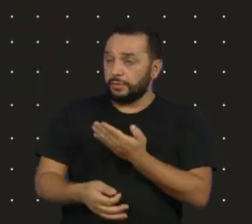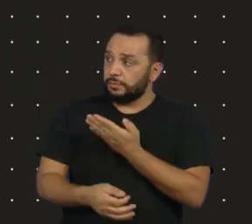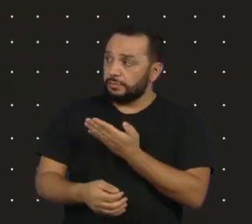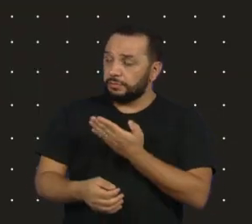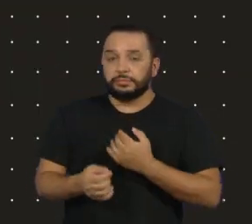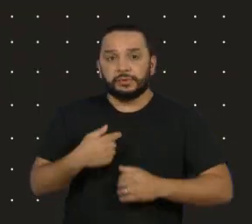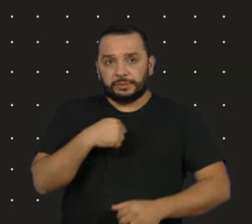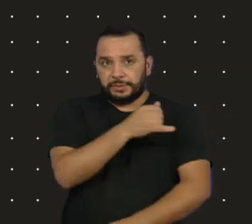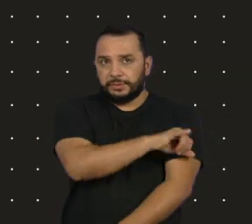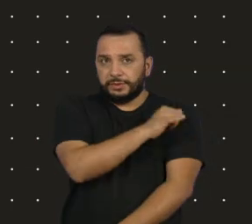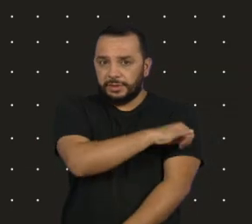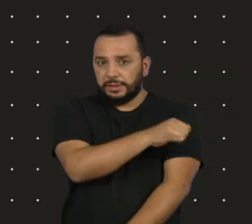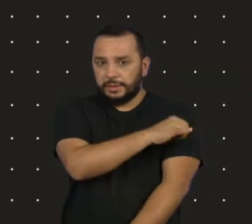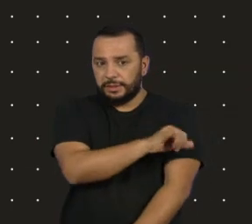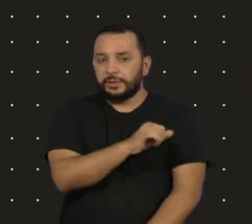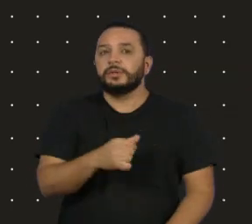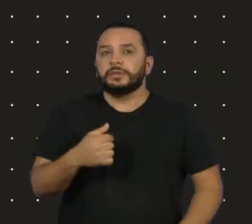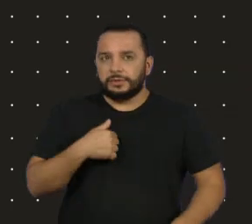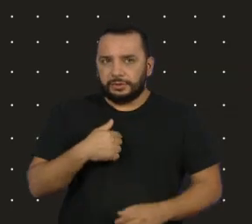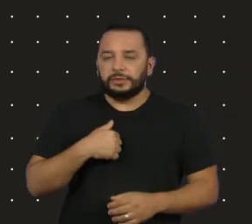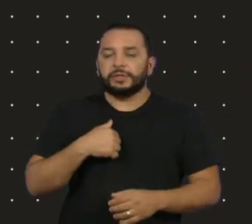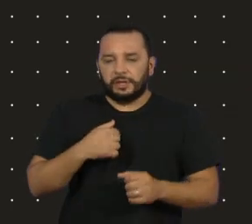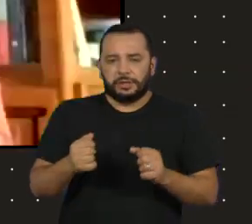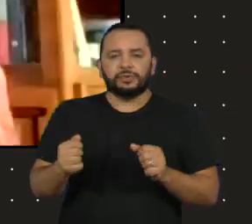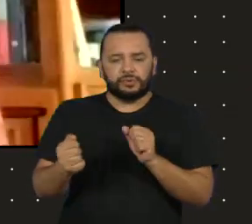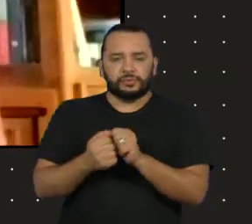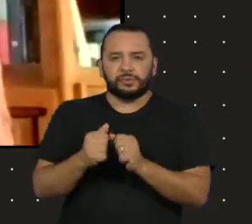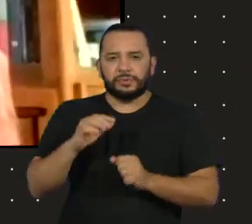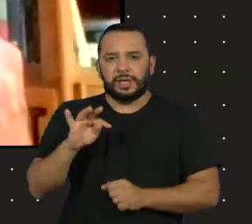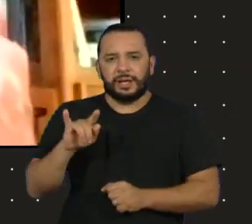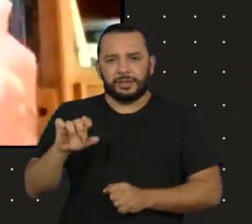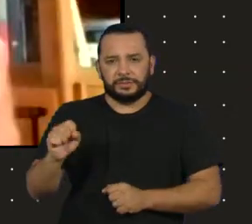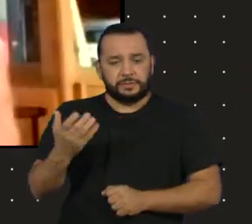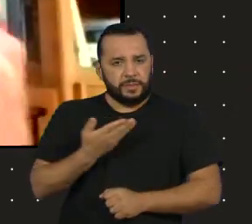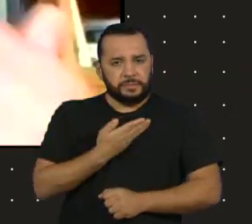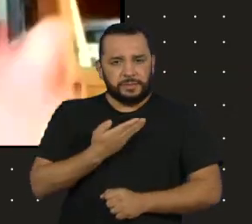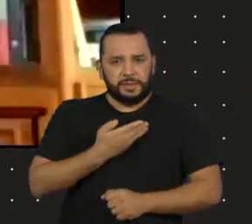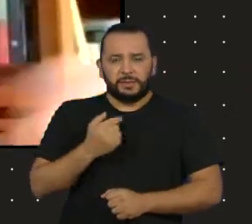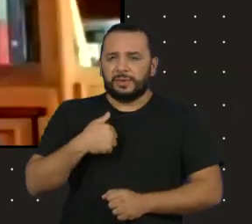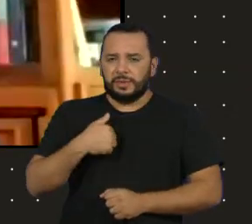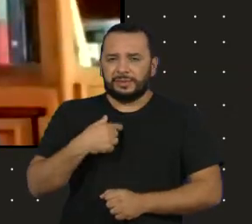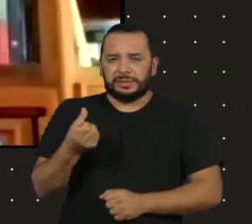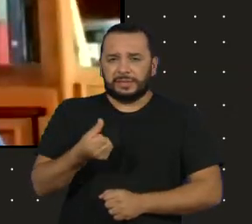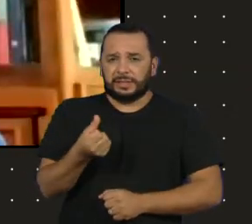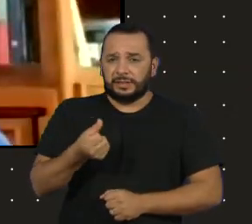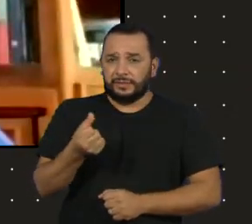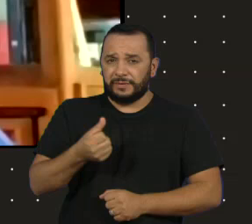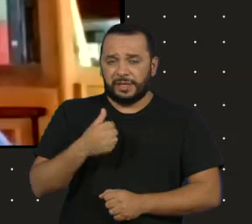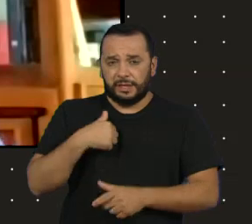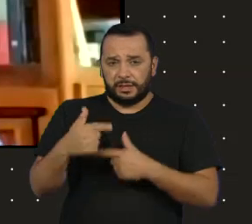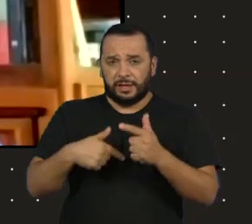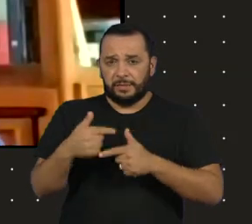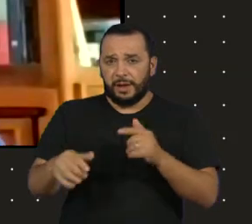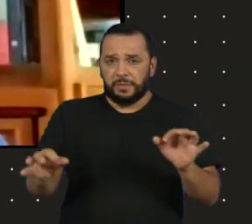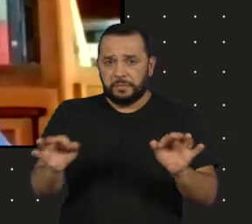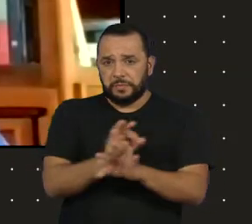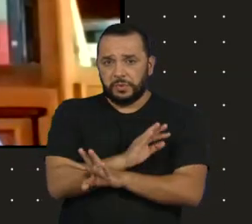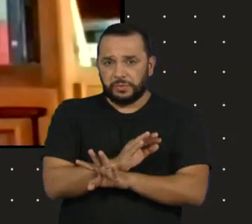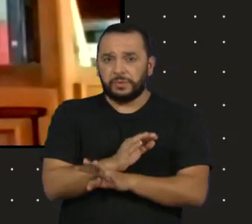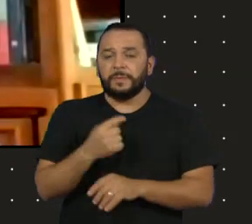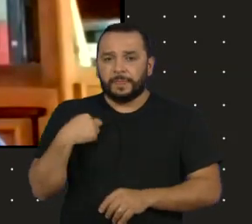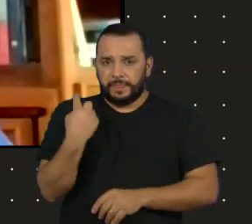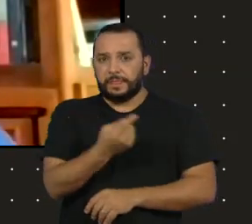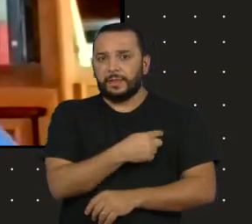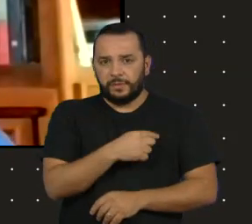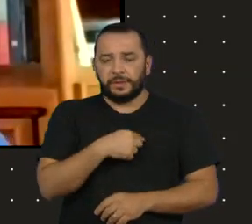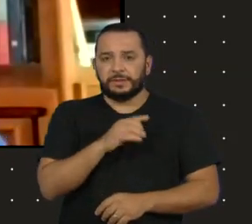Eu fiz isso, o Tarek foi meu companheiro desse período, a gente saía daqui às sextas-feiras, depois do trabalho, para